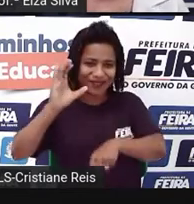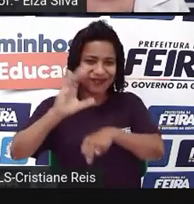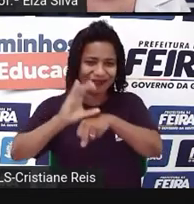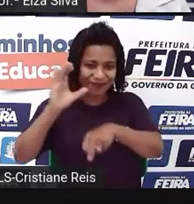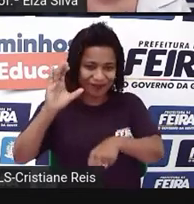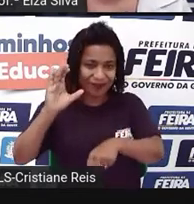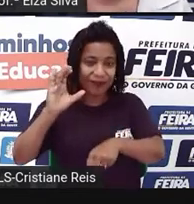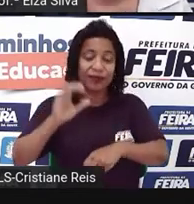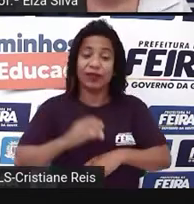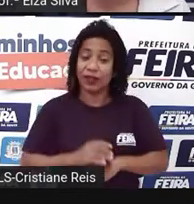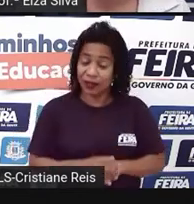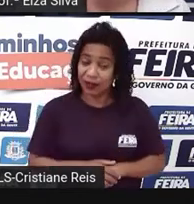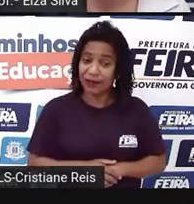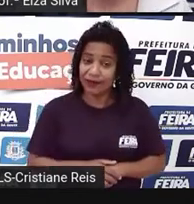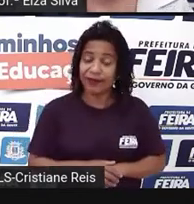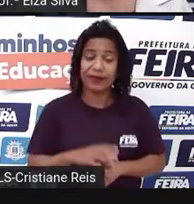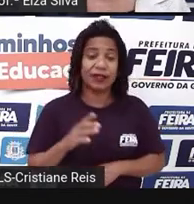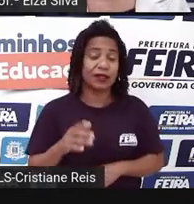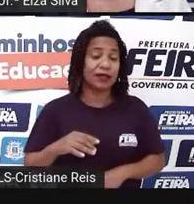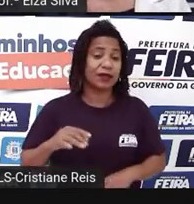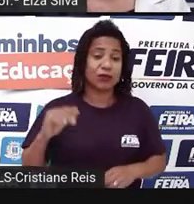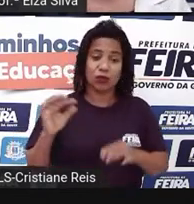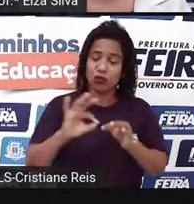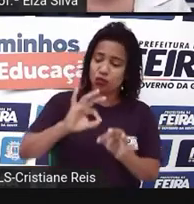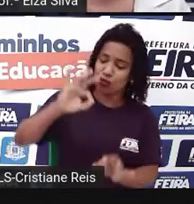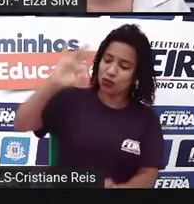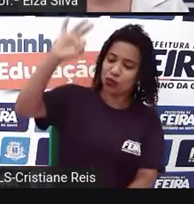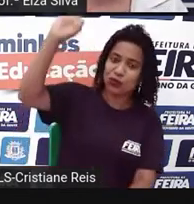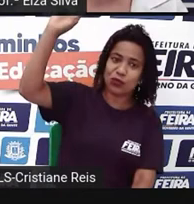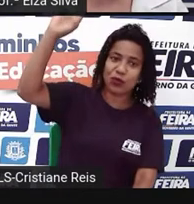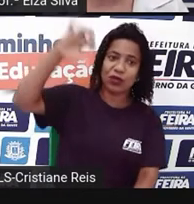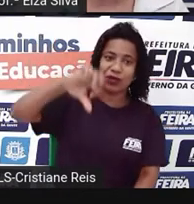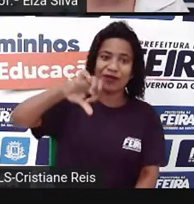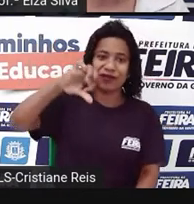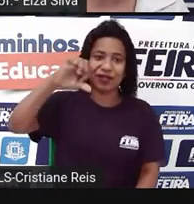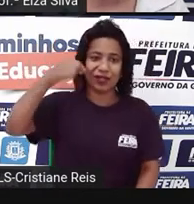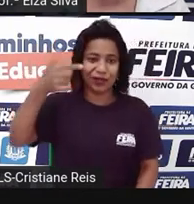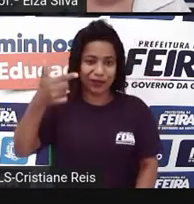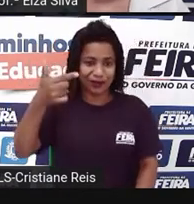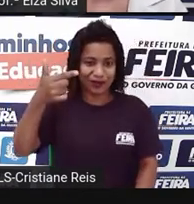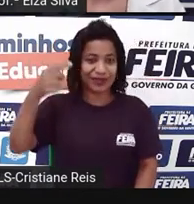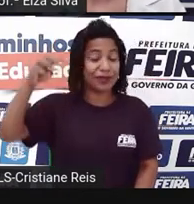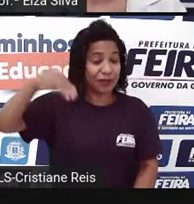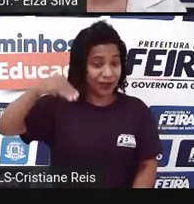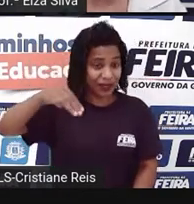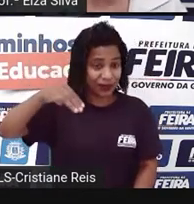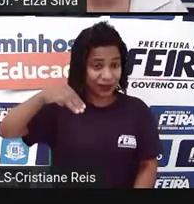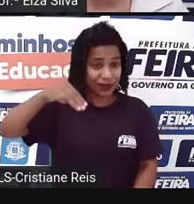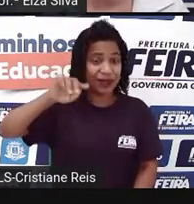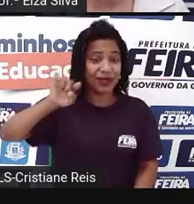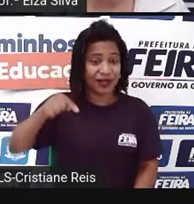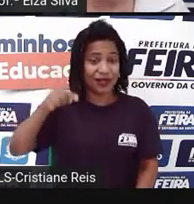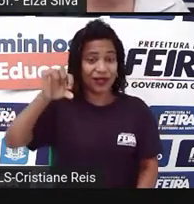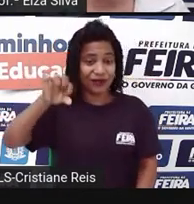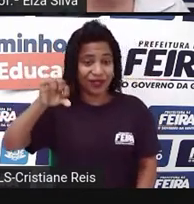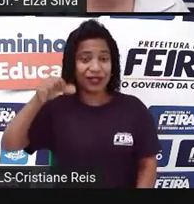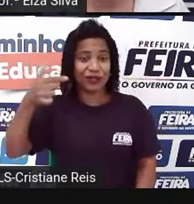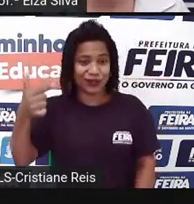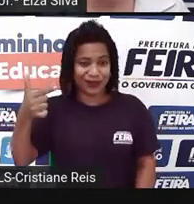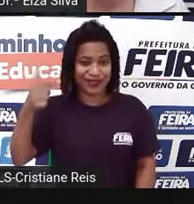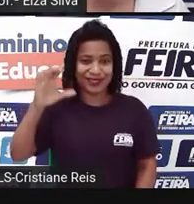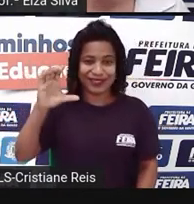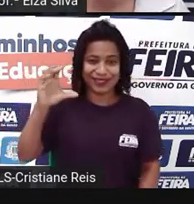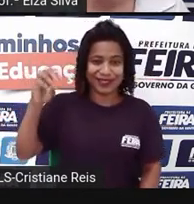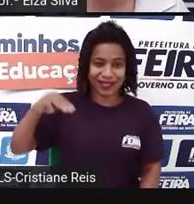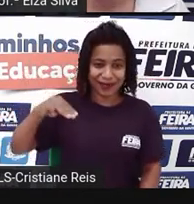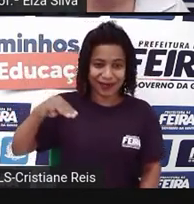e tem uma altura de aproximadamente 92 metros e 90 centímetros. Observe, aqui eu trago informação